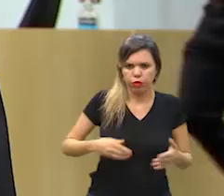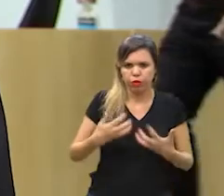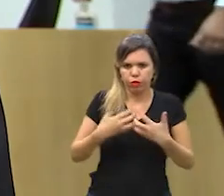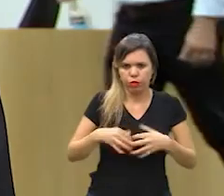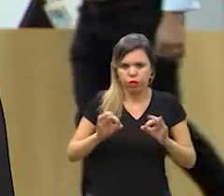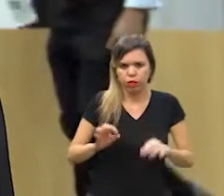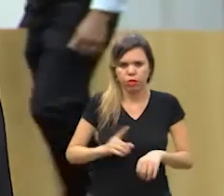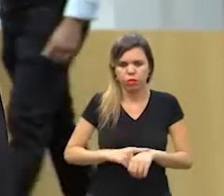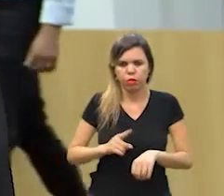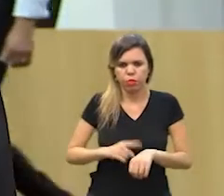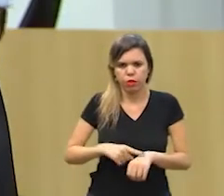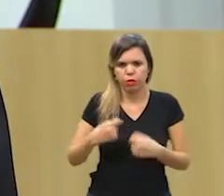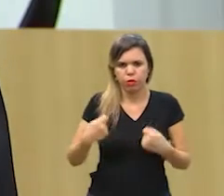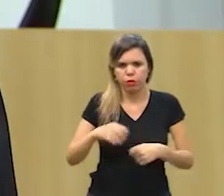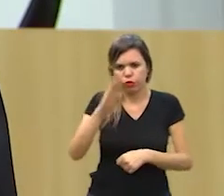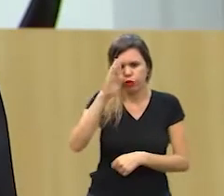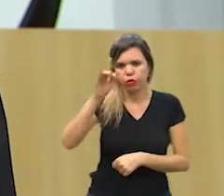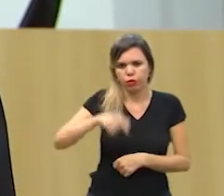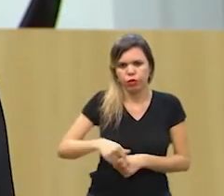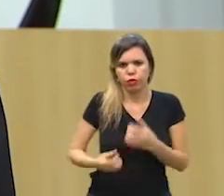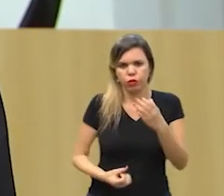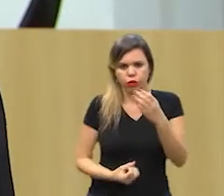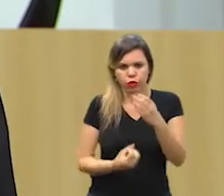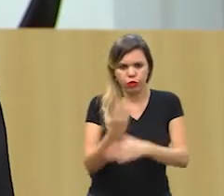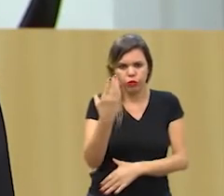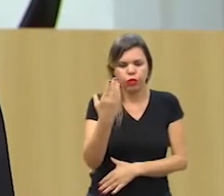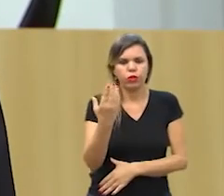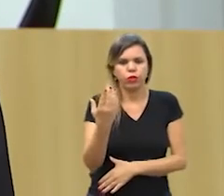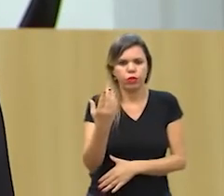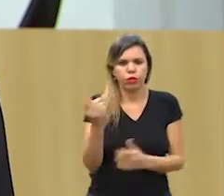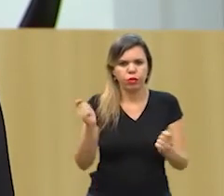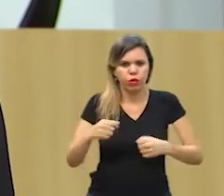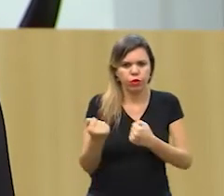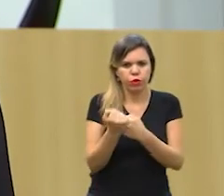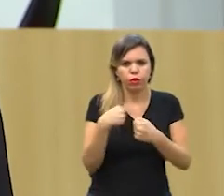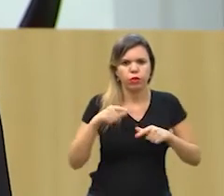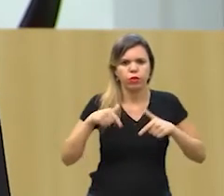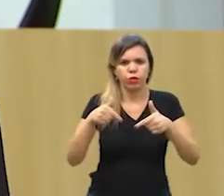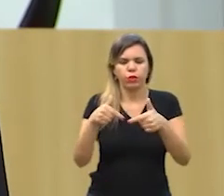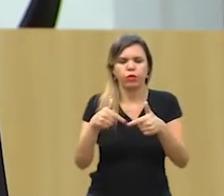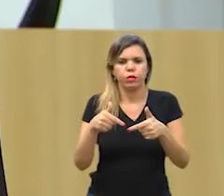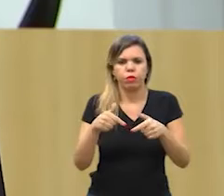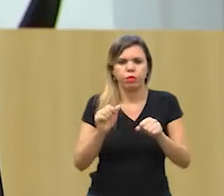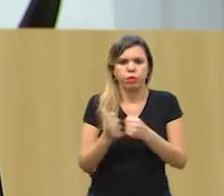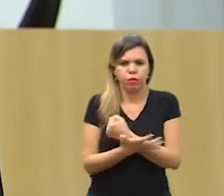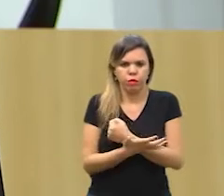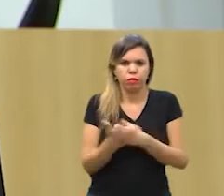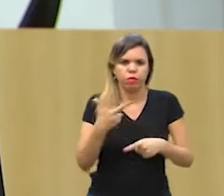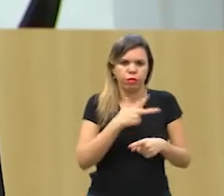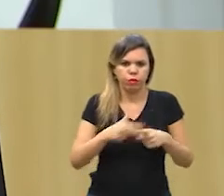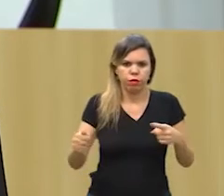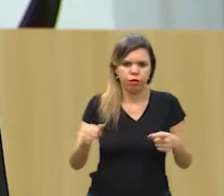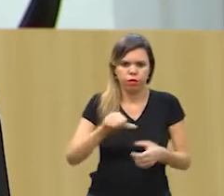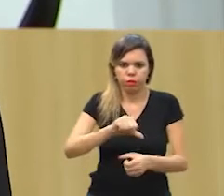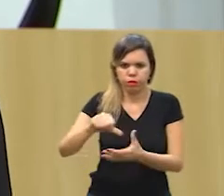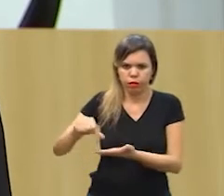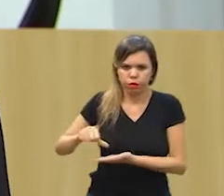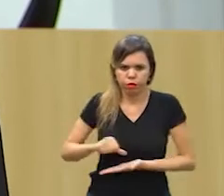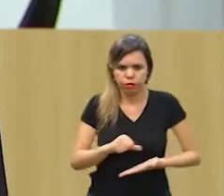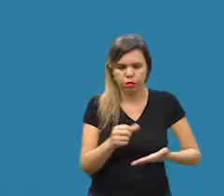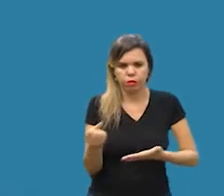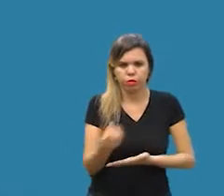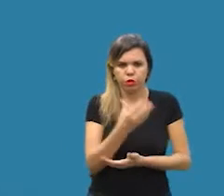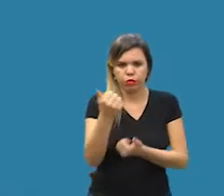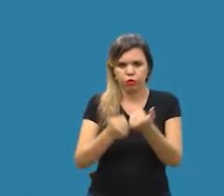pública funcionar nesse momento. Então, o nosso principal desafio é criar condições para a gente estar enfrentando a questão da pandemia aqui na